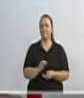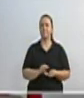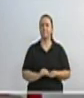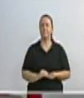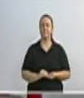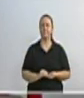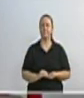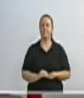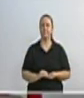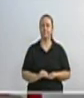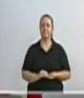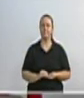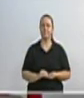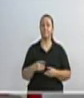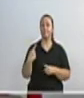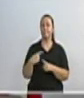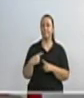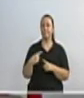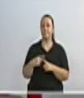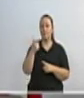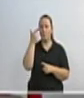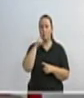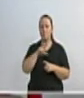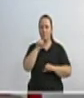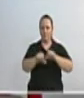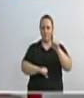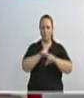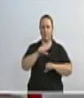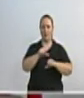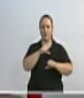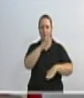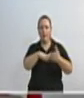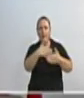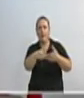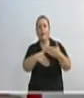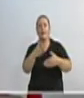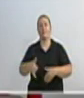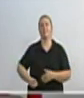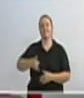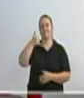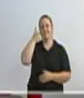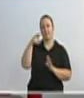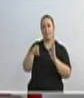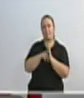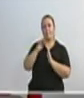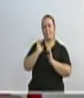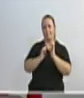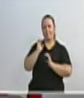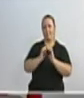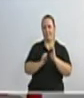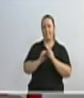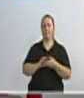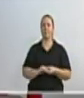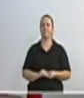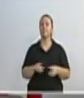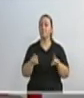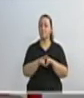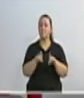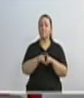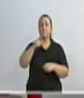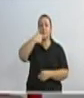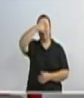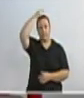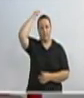porque, para que a gente tenha essa mudança, tem um avanço na telefonia de Blumenau. E aqui eu queria fazer a sugestão, inclusive o vereador Adriano fez